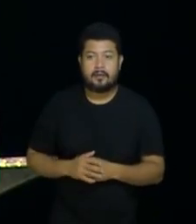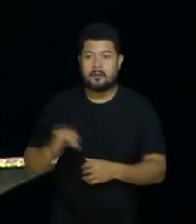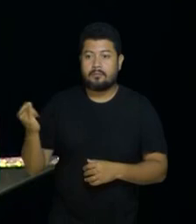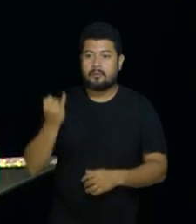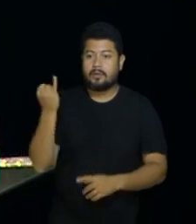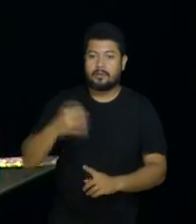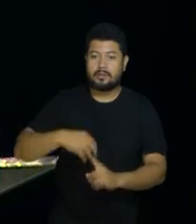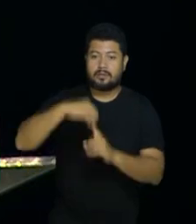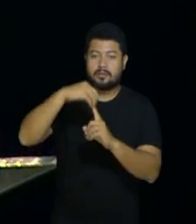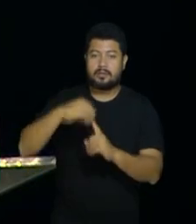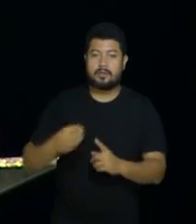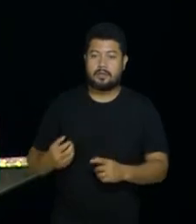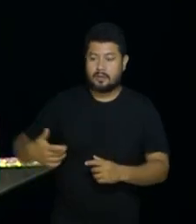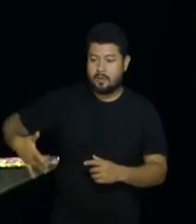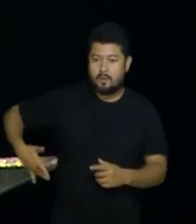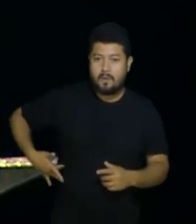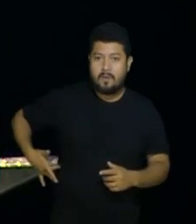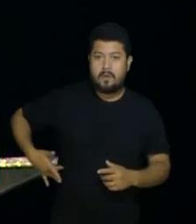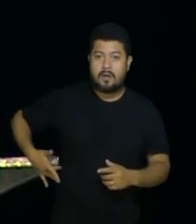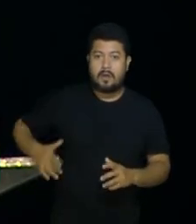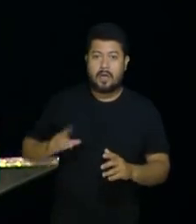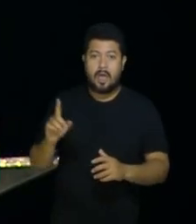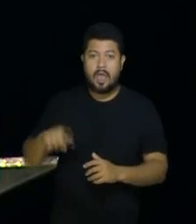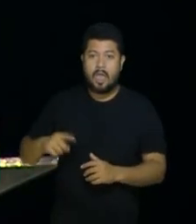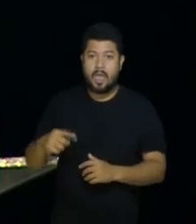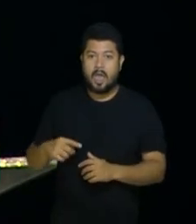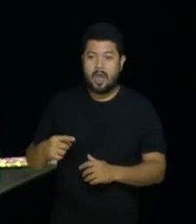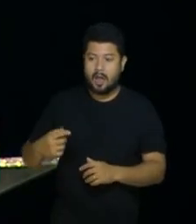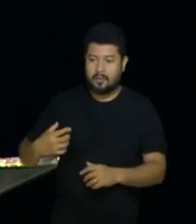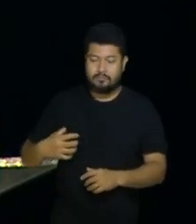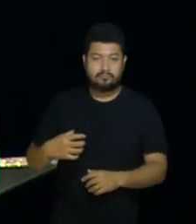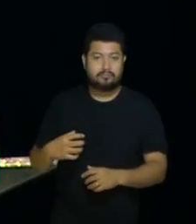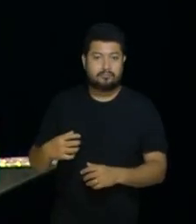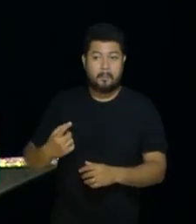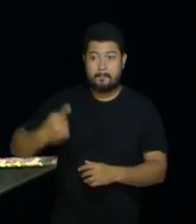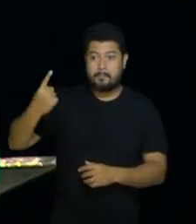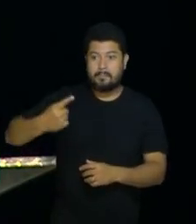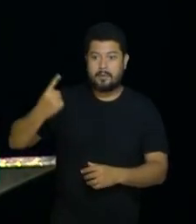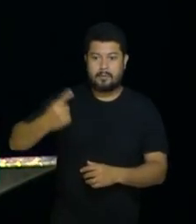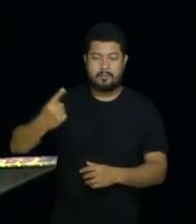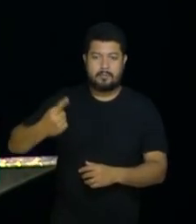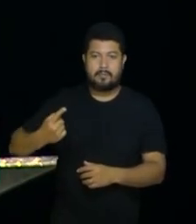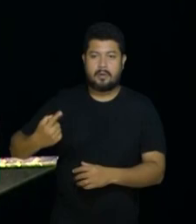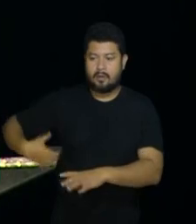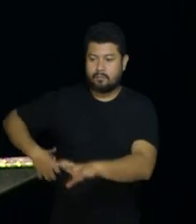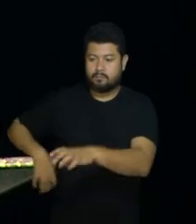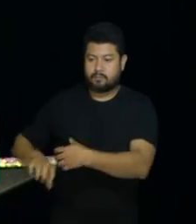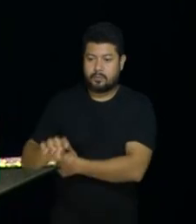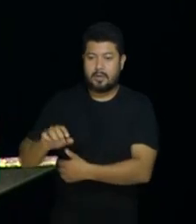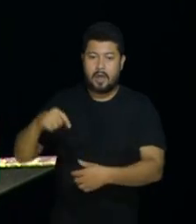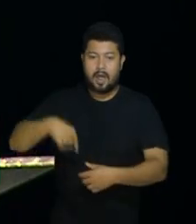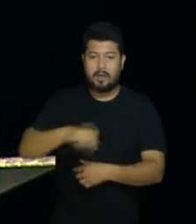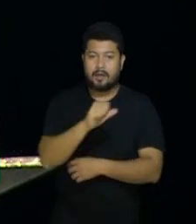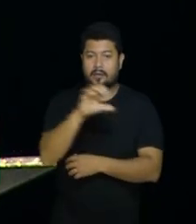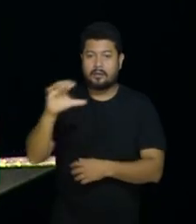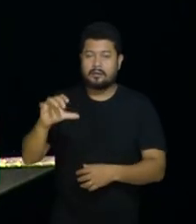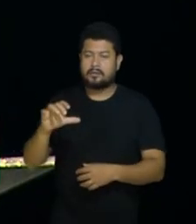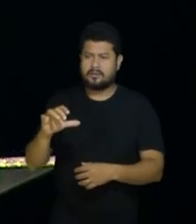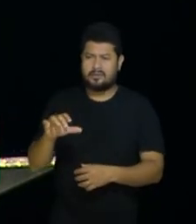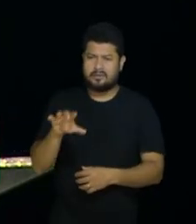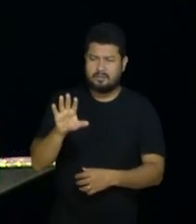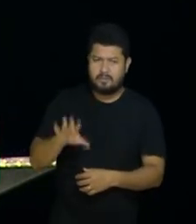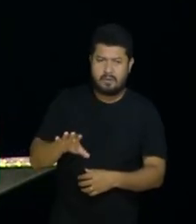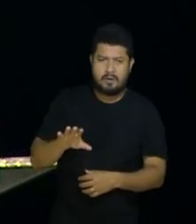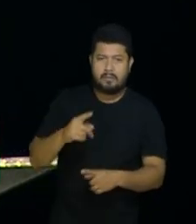órgão mais transplantado em Santa Catarina, e isso não é por acaso. O resultado do